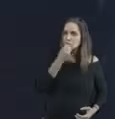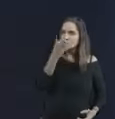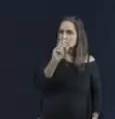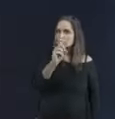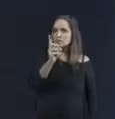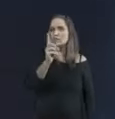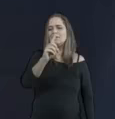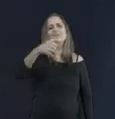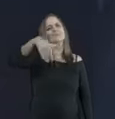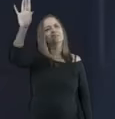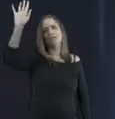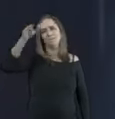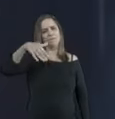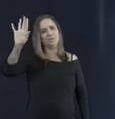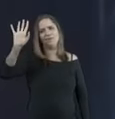Eu vou falar agora.